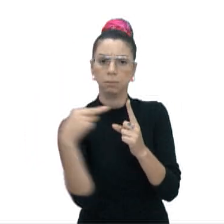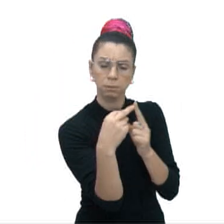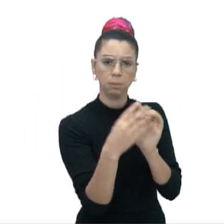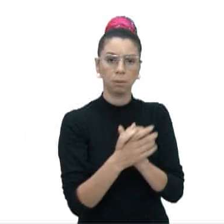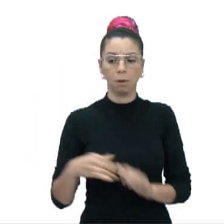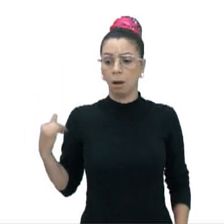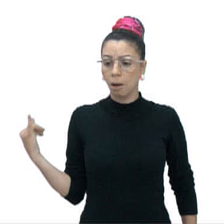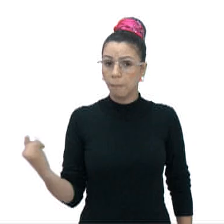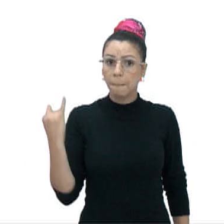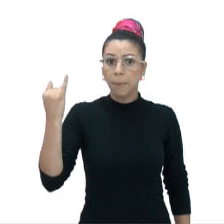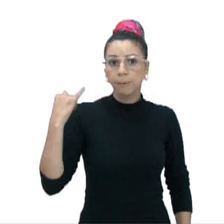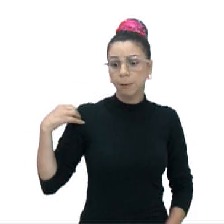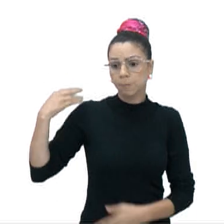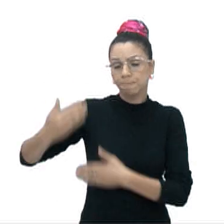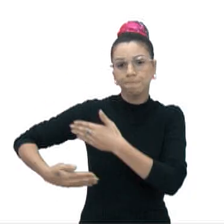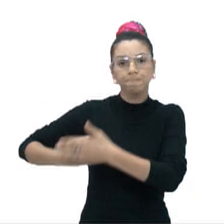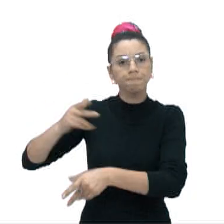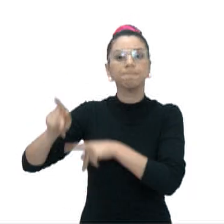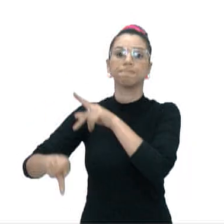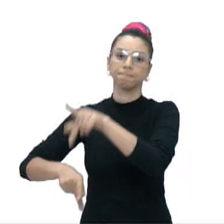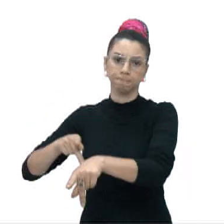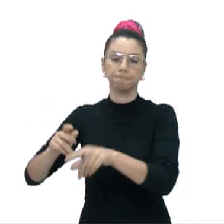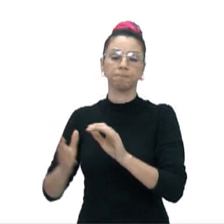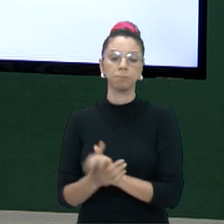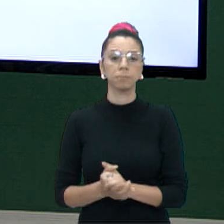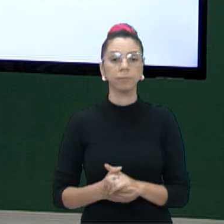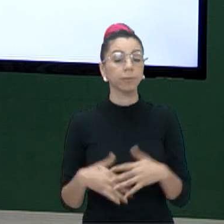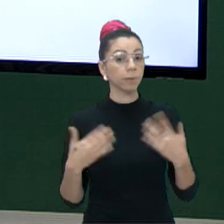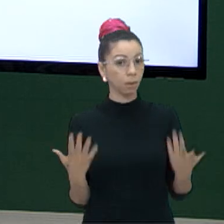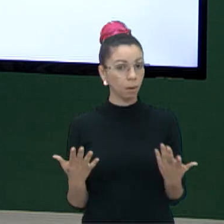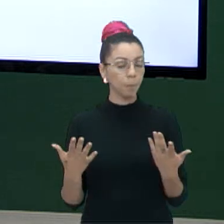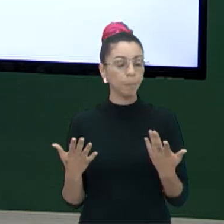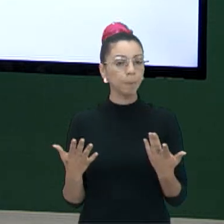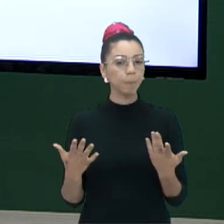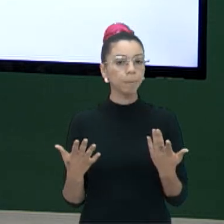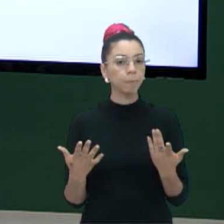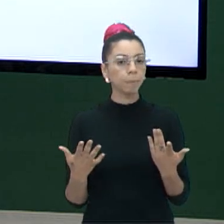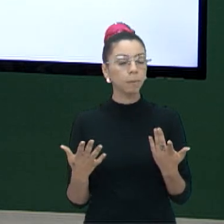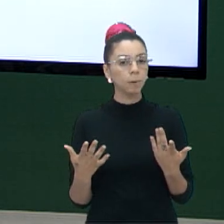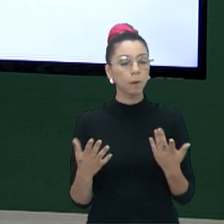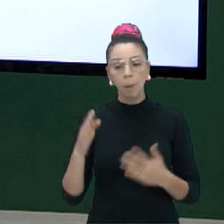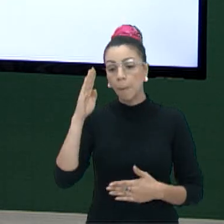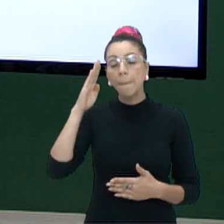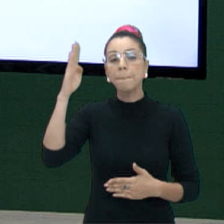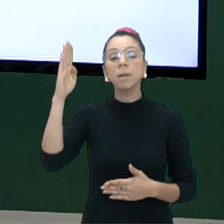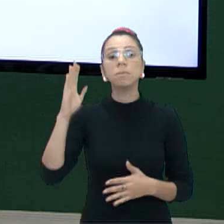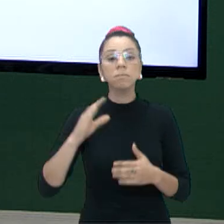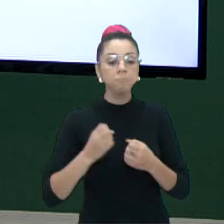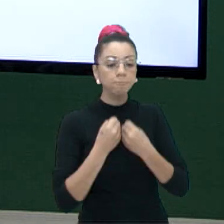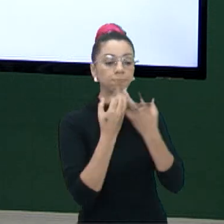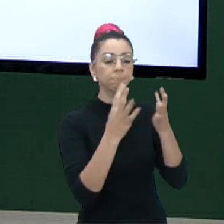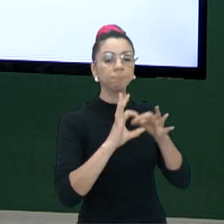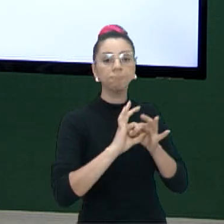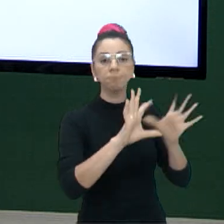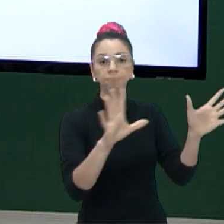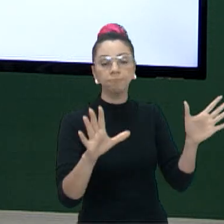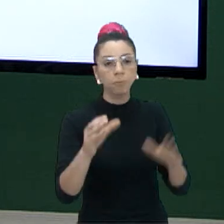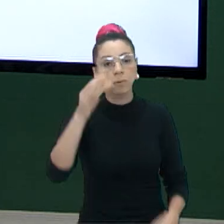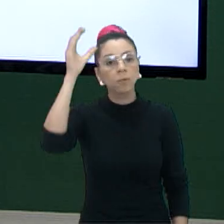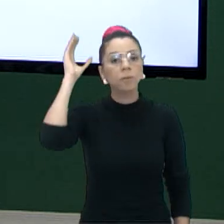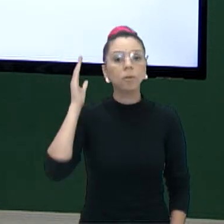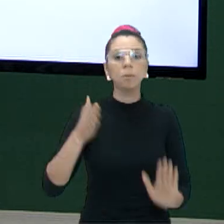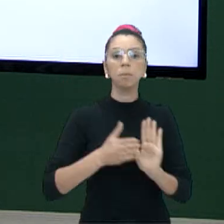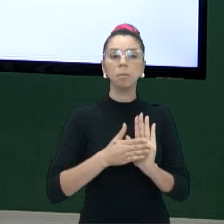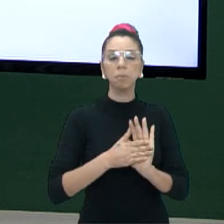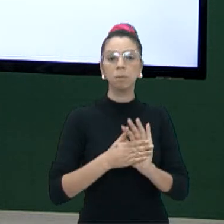para o desenvolvimento da sociedade. Então, pessoal, qual que é o principal para a liberdade de expressão que o Chomsky vê? É